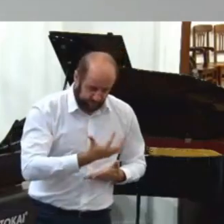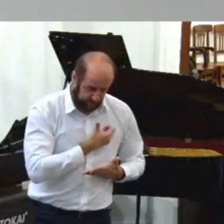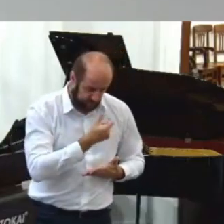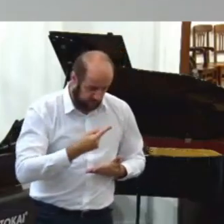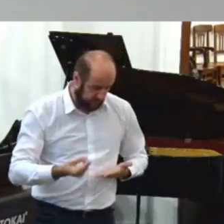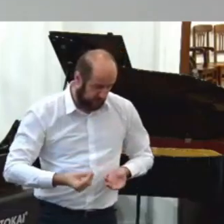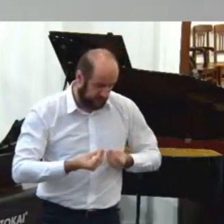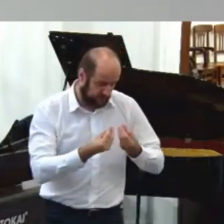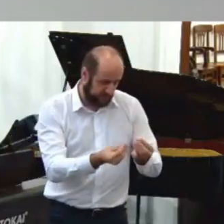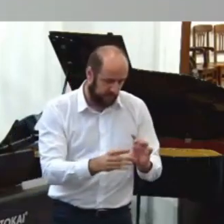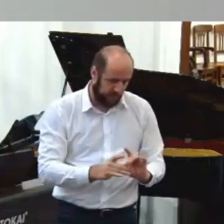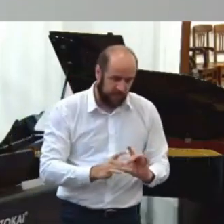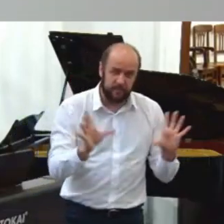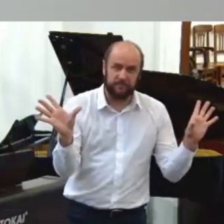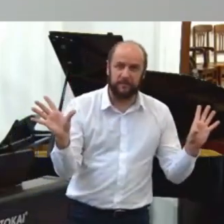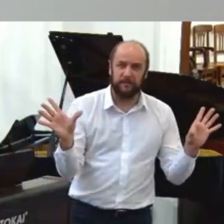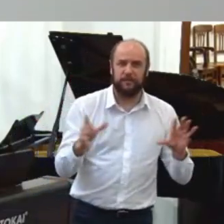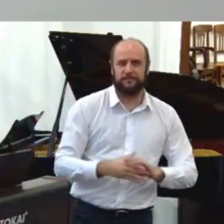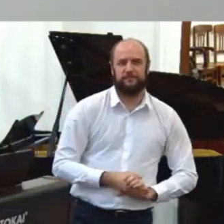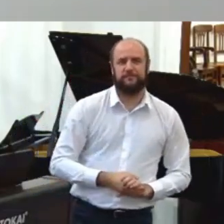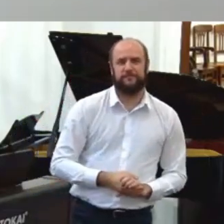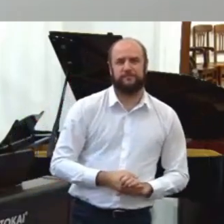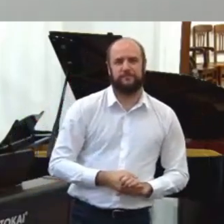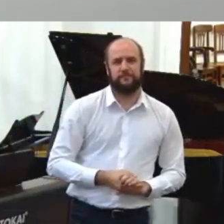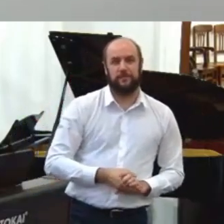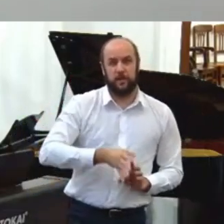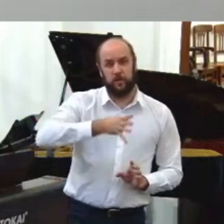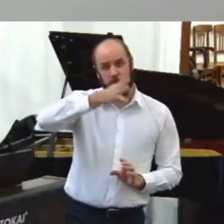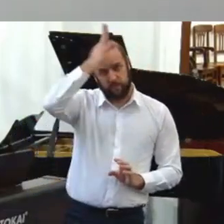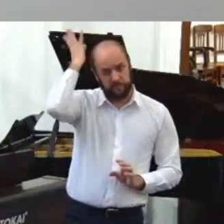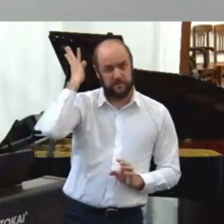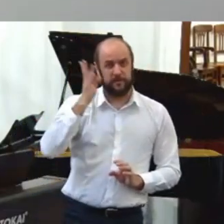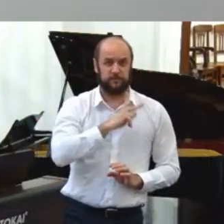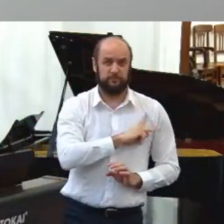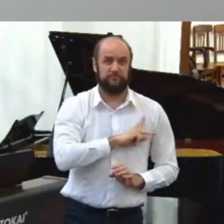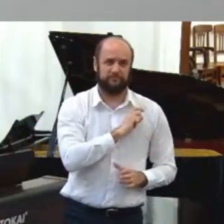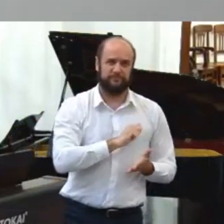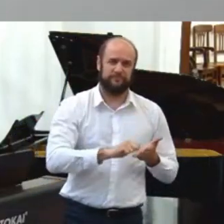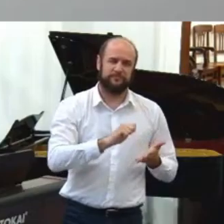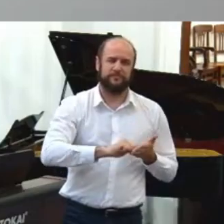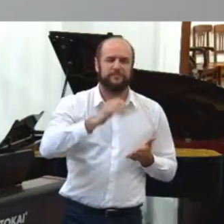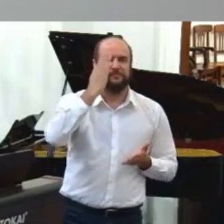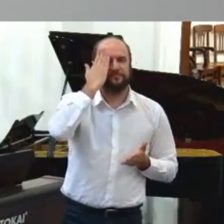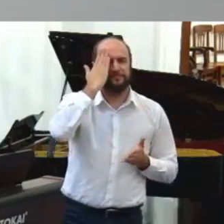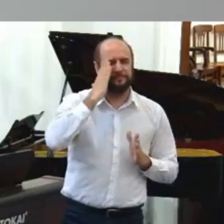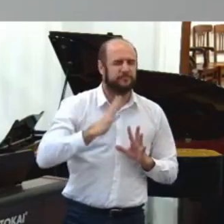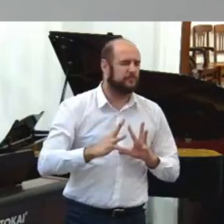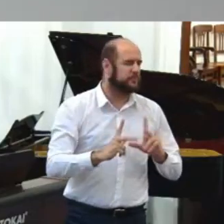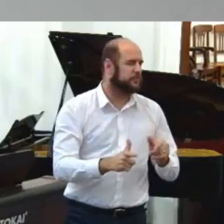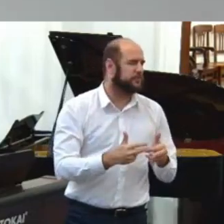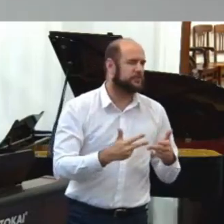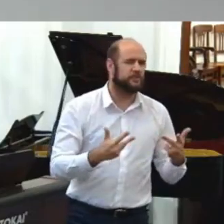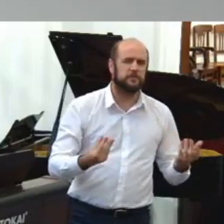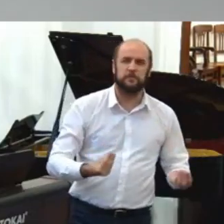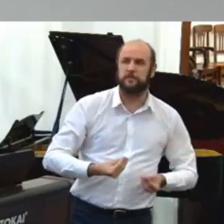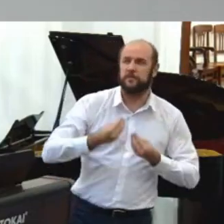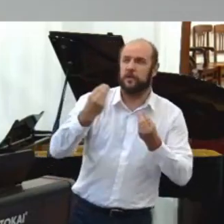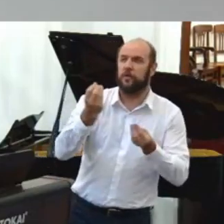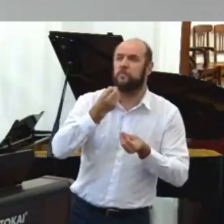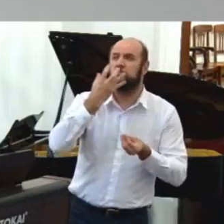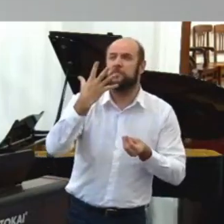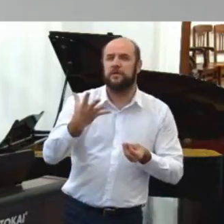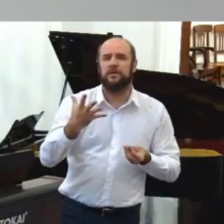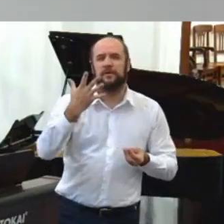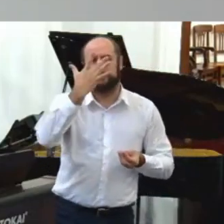salvação, libertação. O autor de Romanos, Paulo, diz: sabemos que todas as coisas cooperam para o bem daqueles